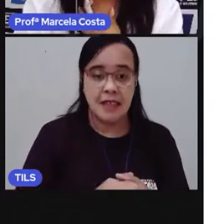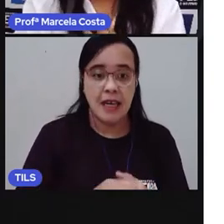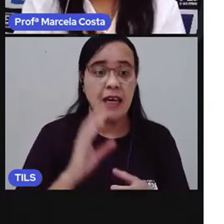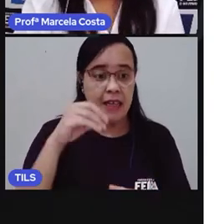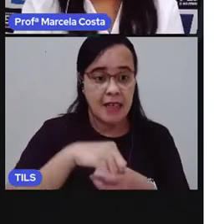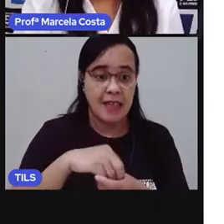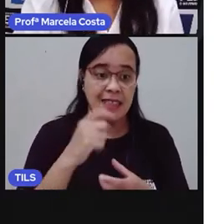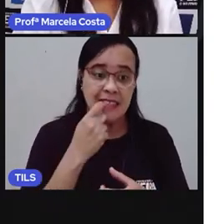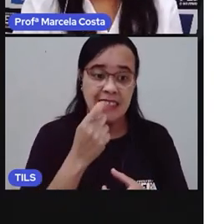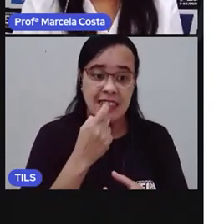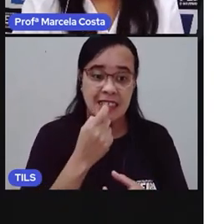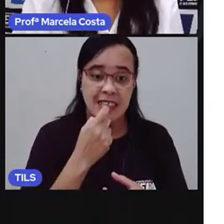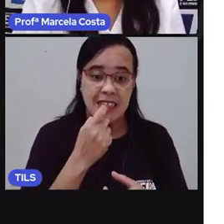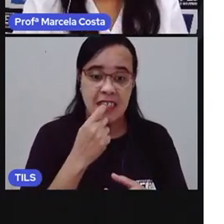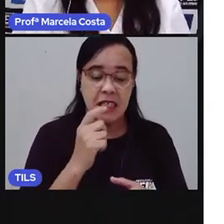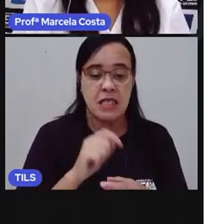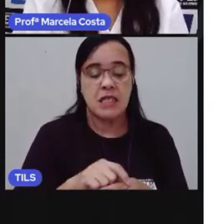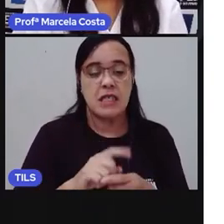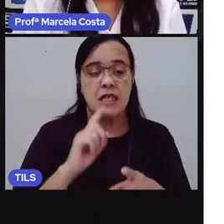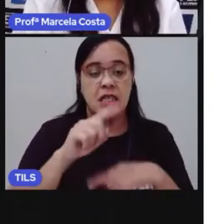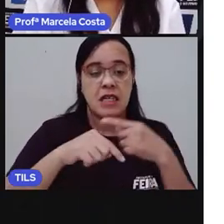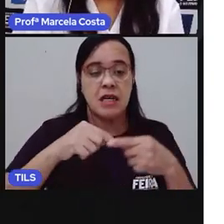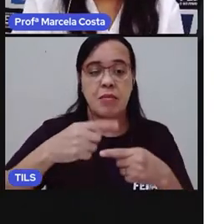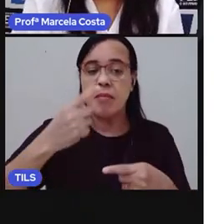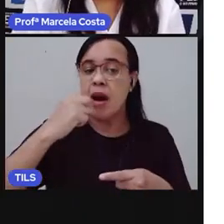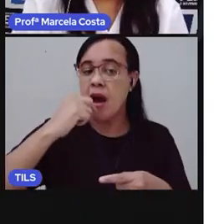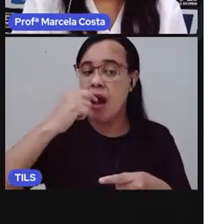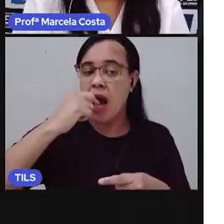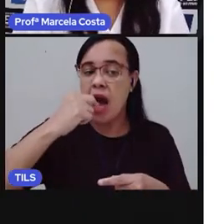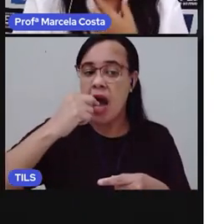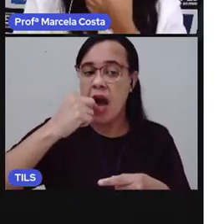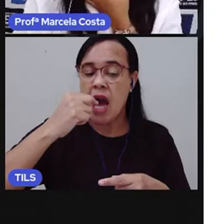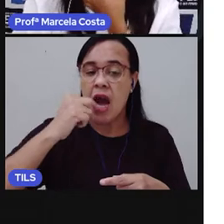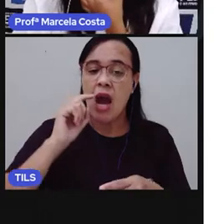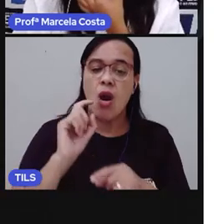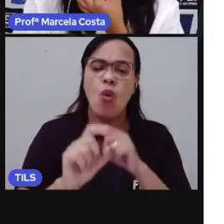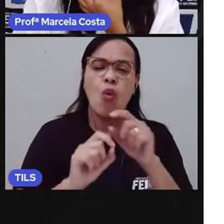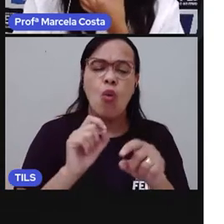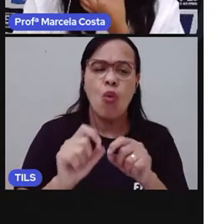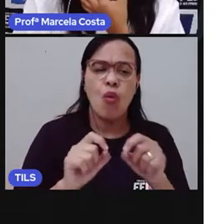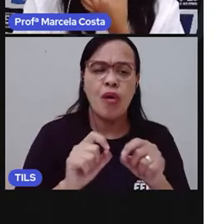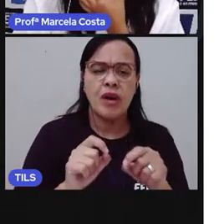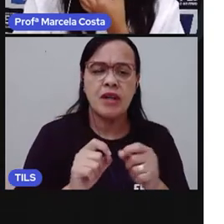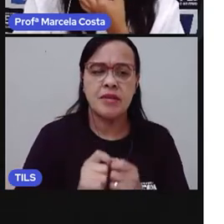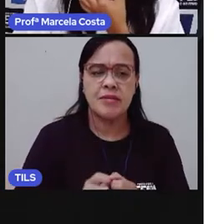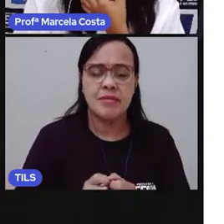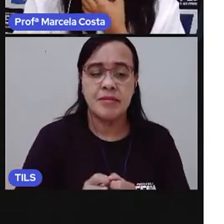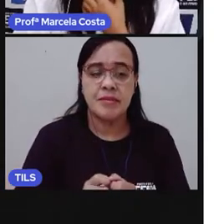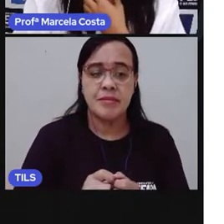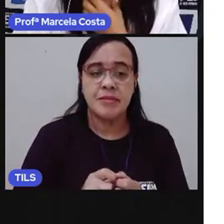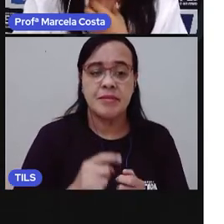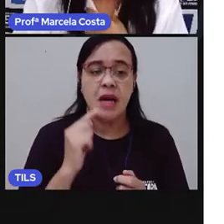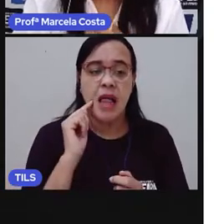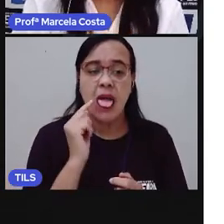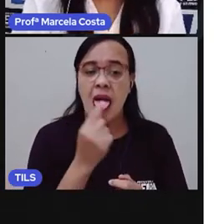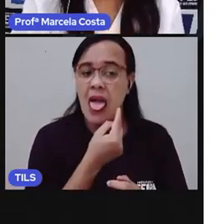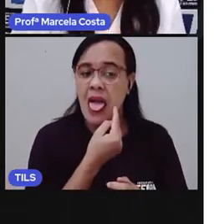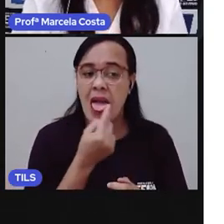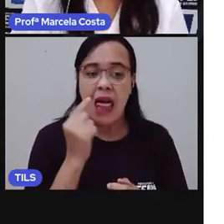boca. E essa parte inferior, onde tá aqui na boca, onde tá localizada a